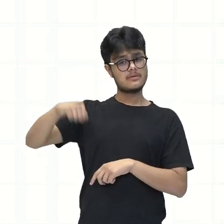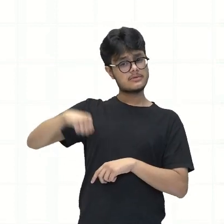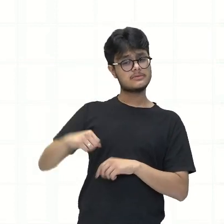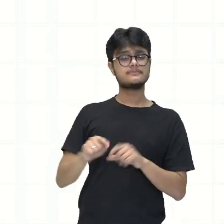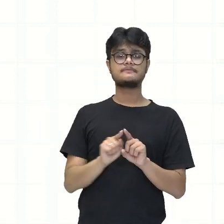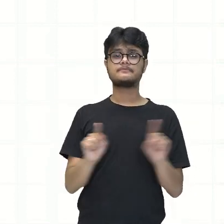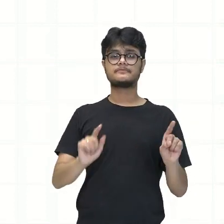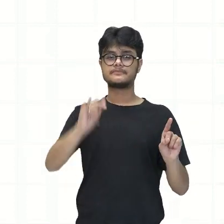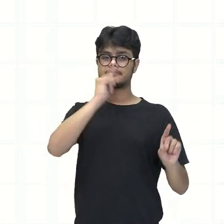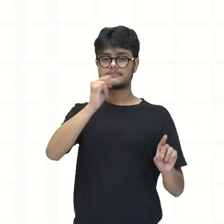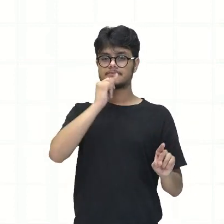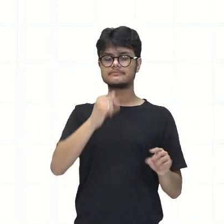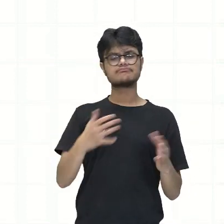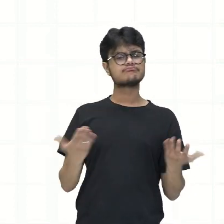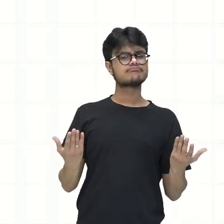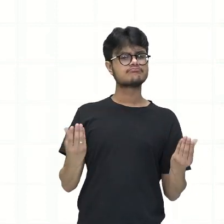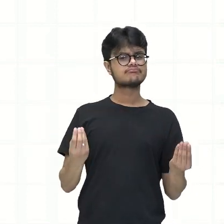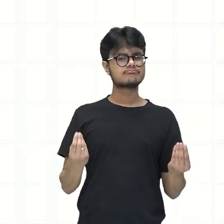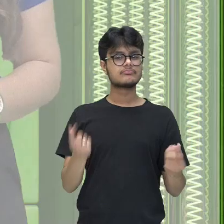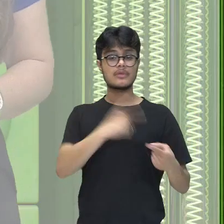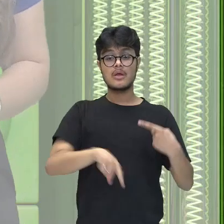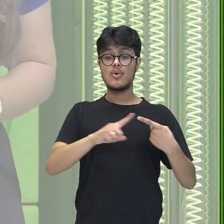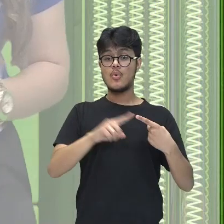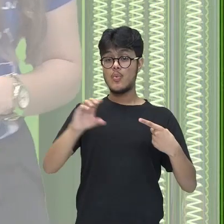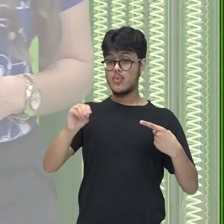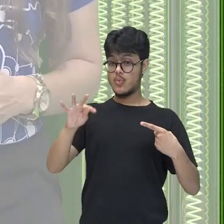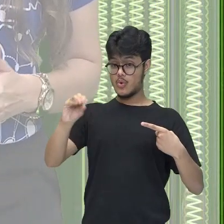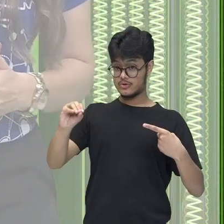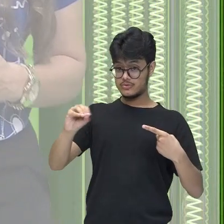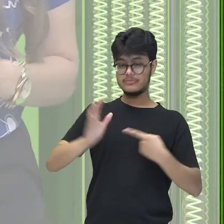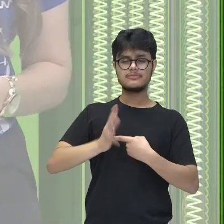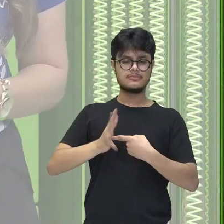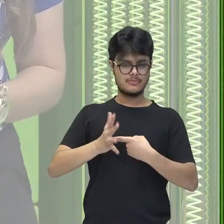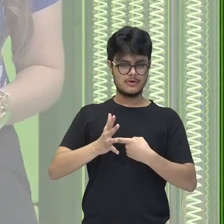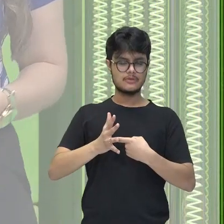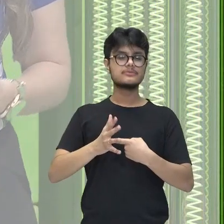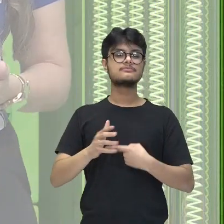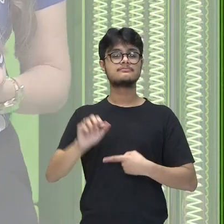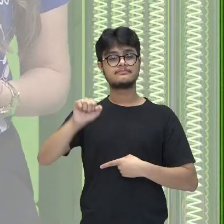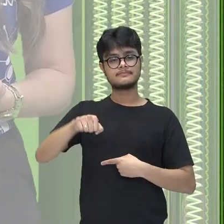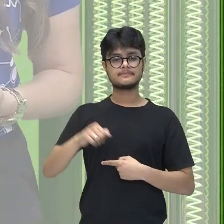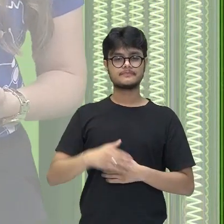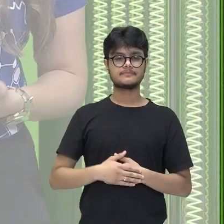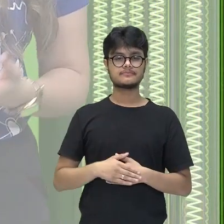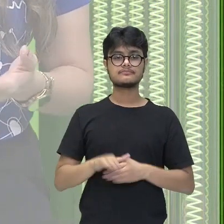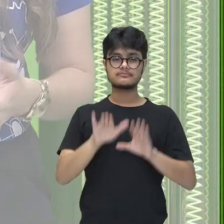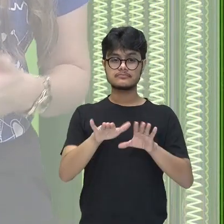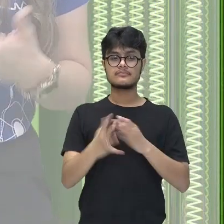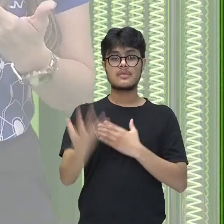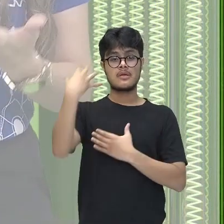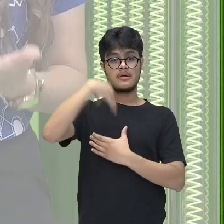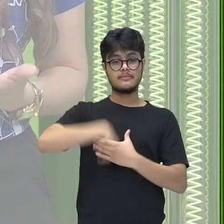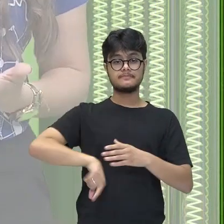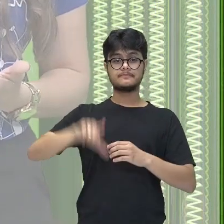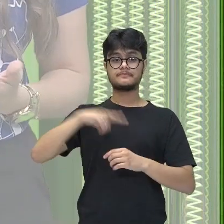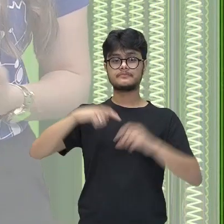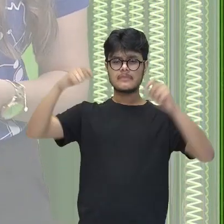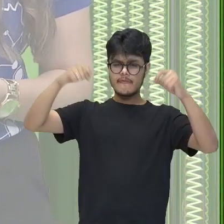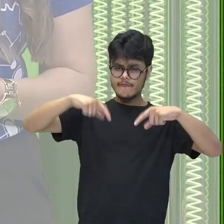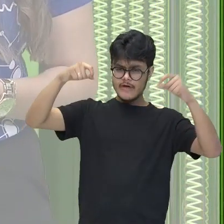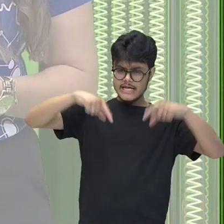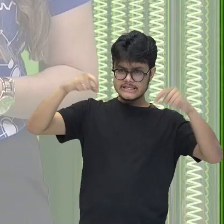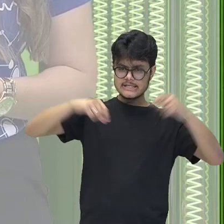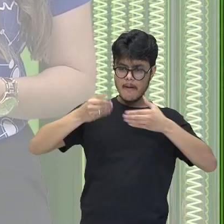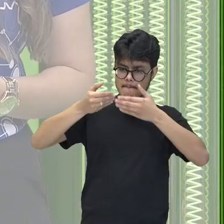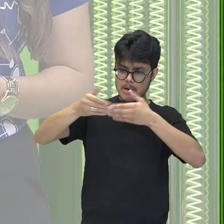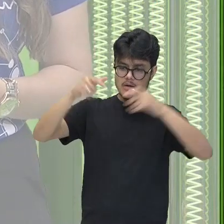o ciclo motor de Otto, né, que o ciclo motor de Otto, ele caracteriza-se pela ignição por